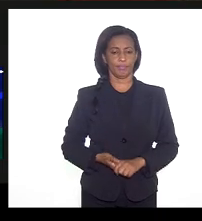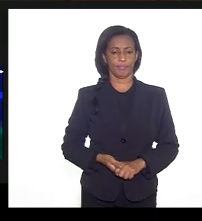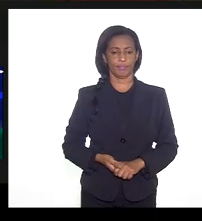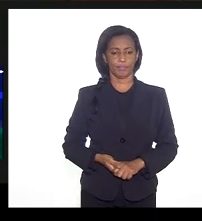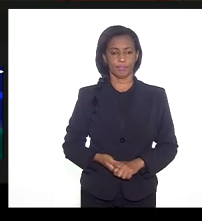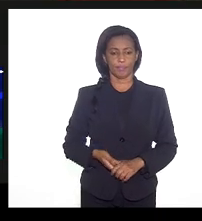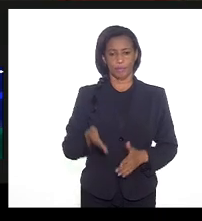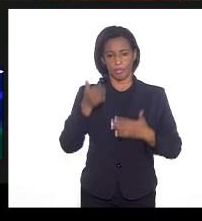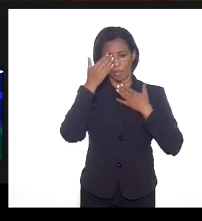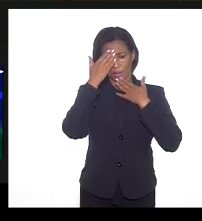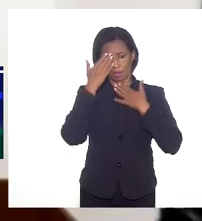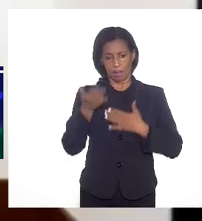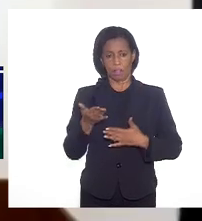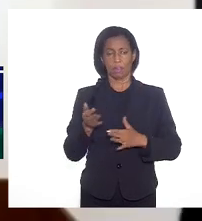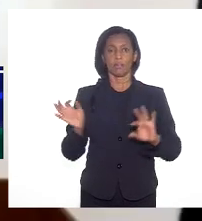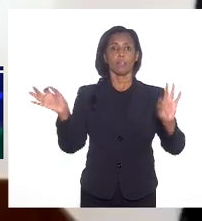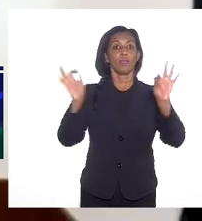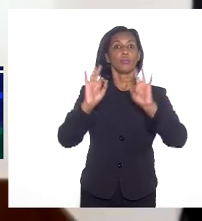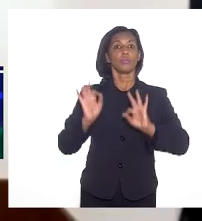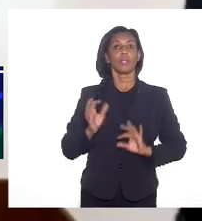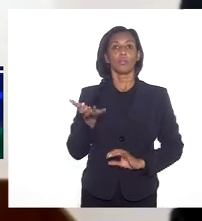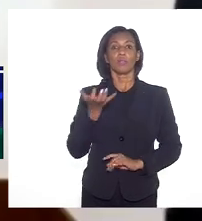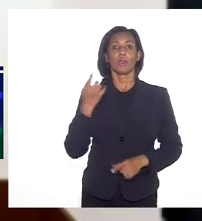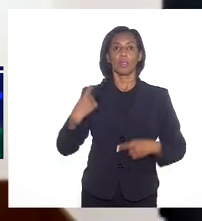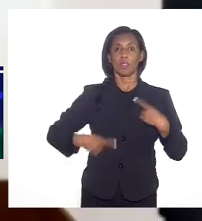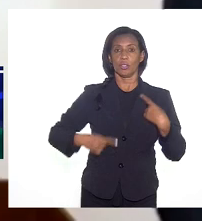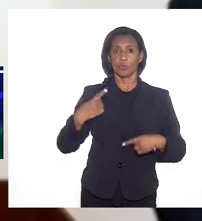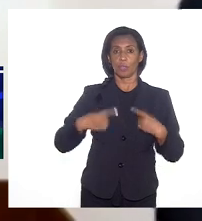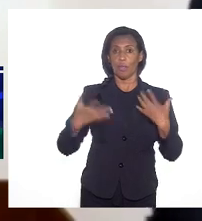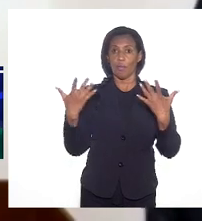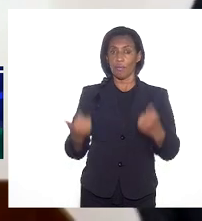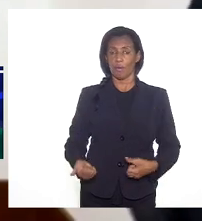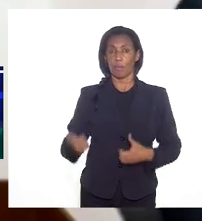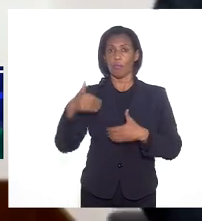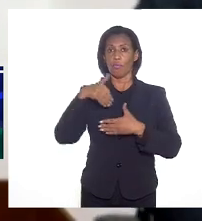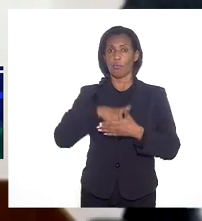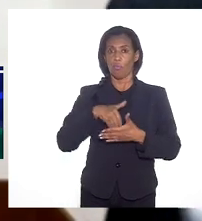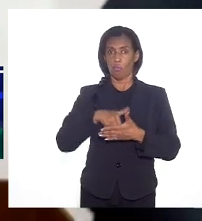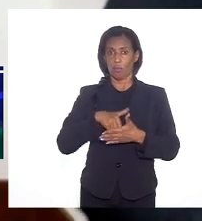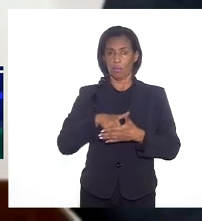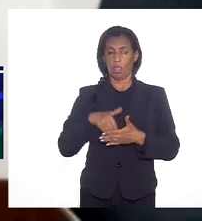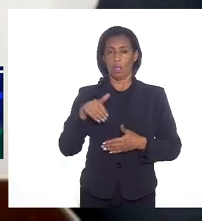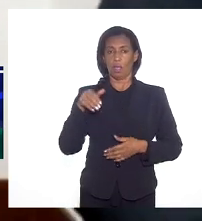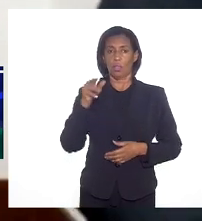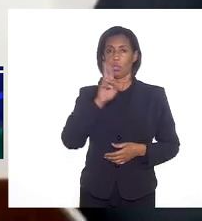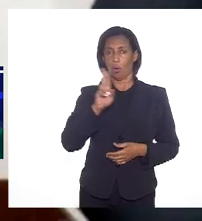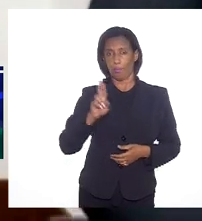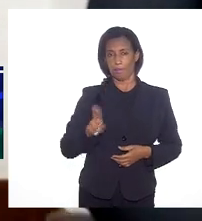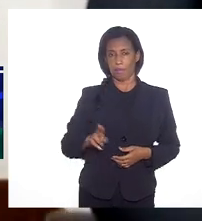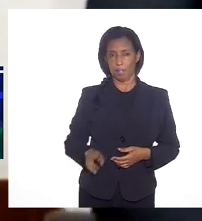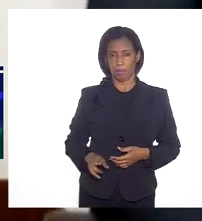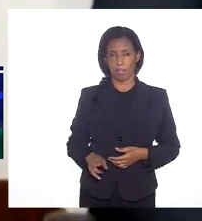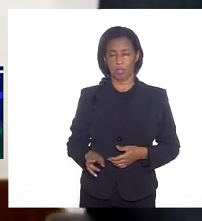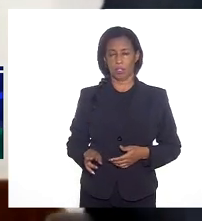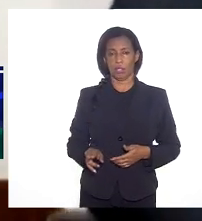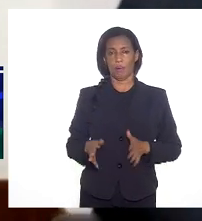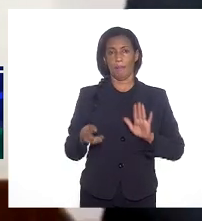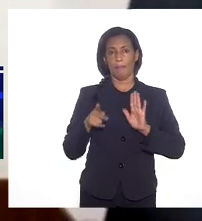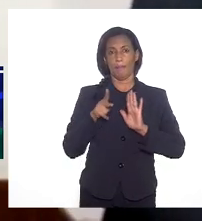não havendo quem queira discutir nós vamos votar nominalmente o parecer e a emenda